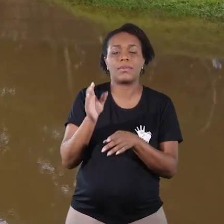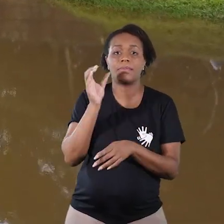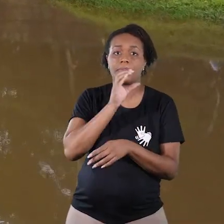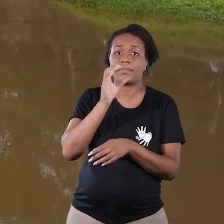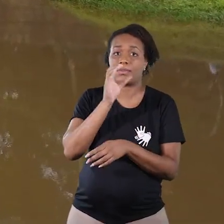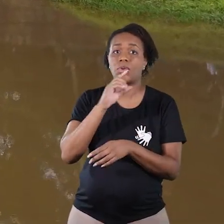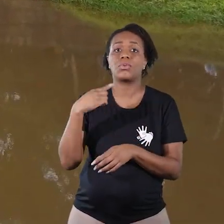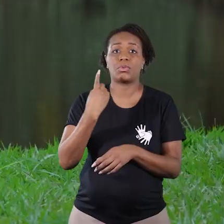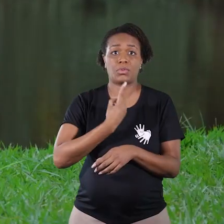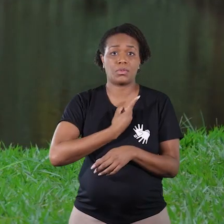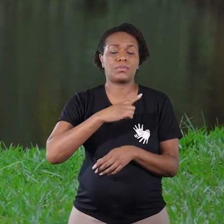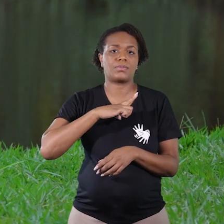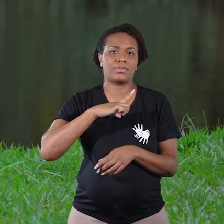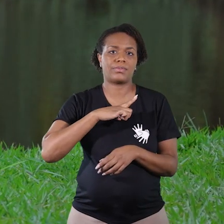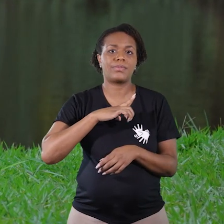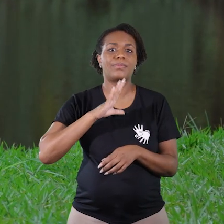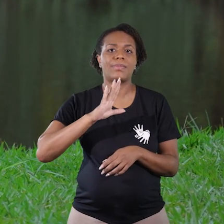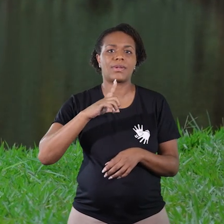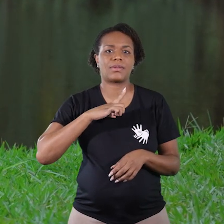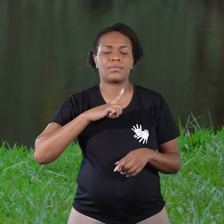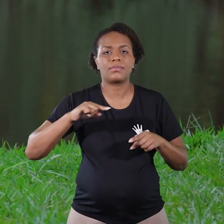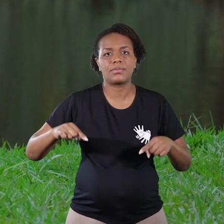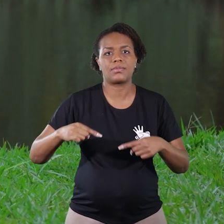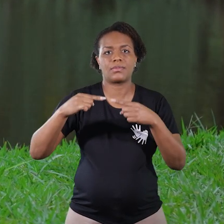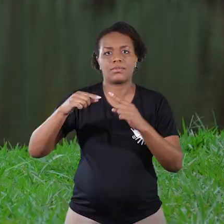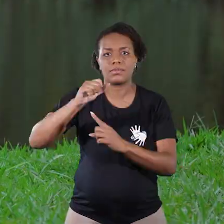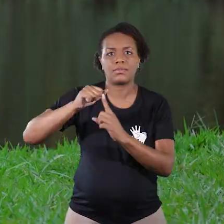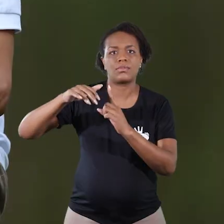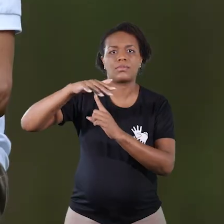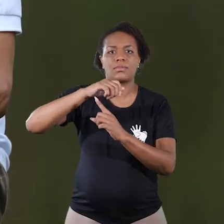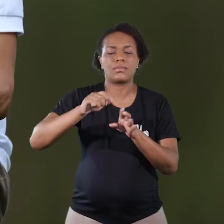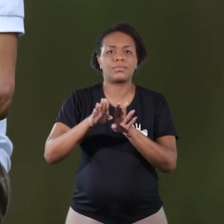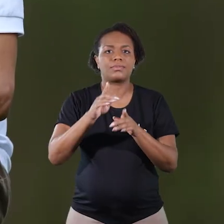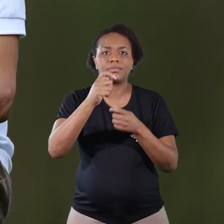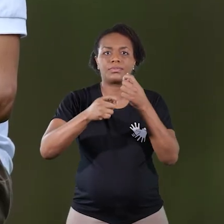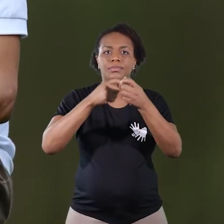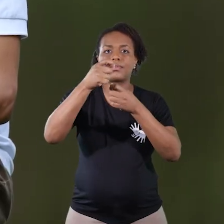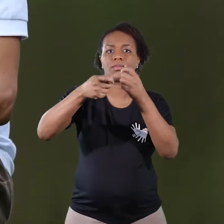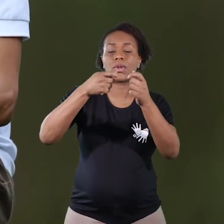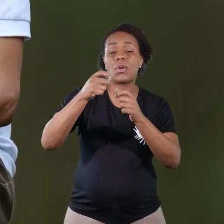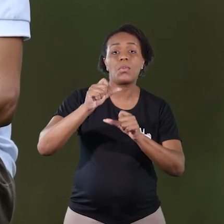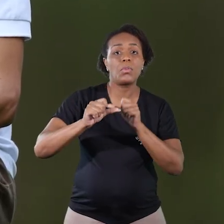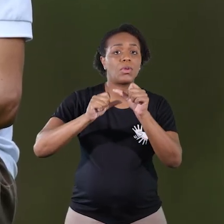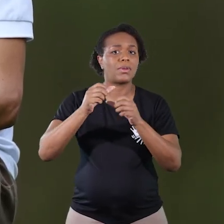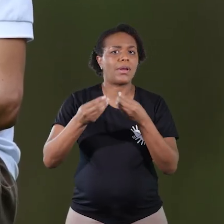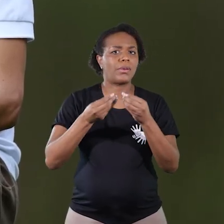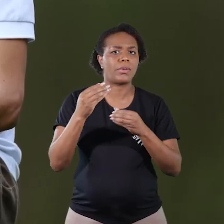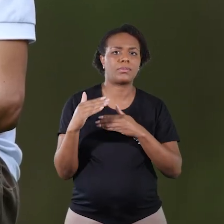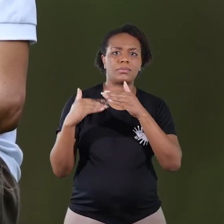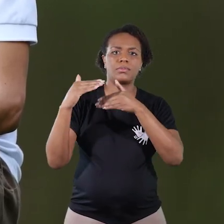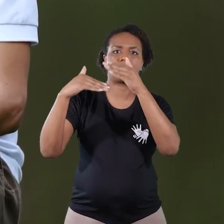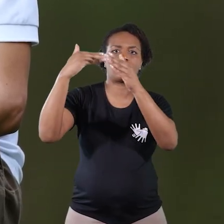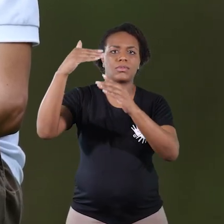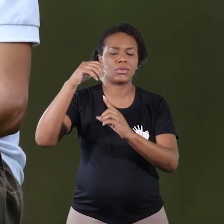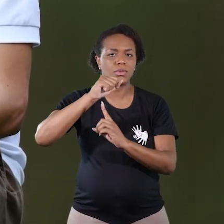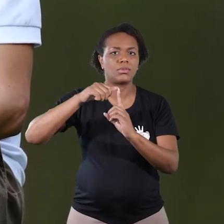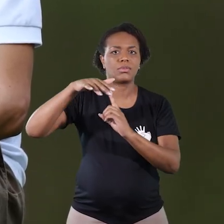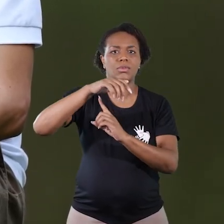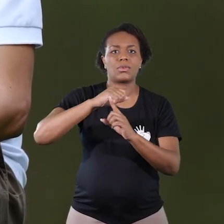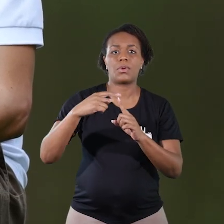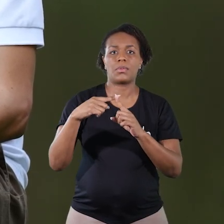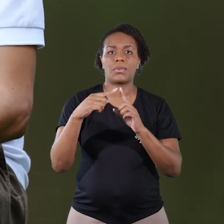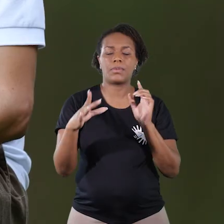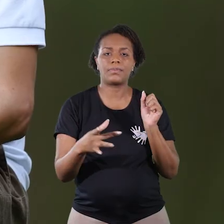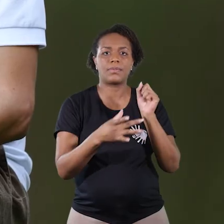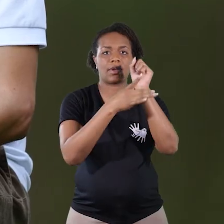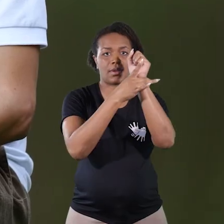vive, por outro lado temos um desafio também social e econômico de tentar alterar a forma como a gente se desenvolveu como sociedade para garantir que a gente